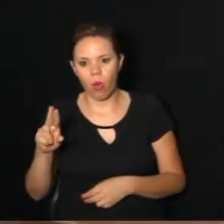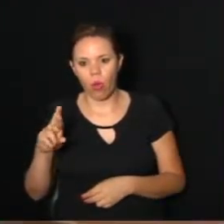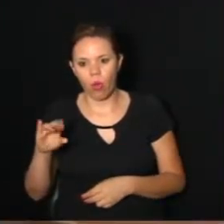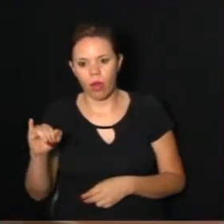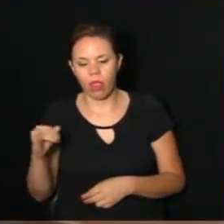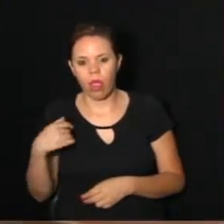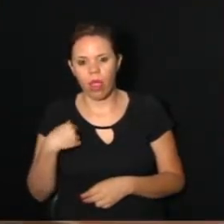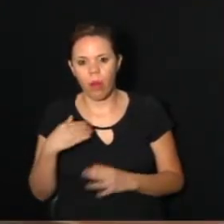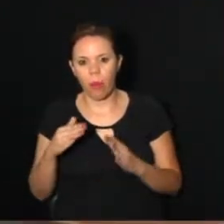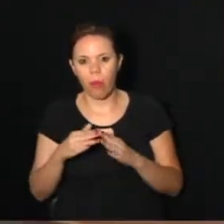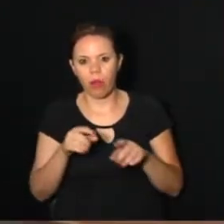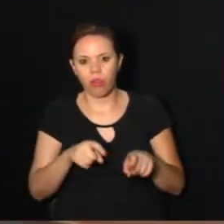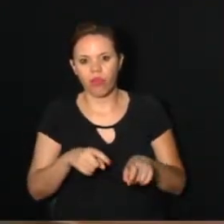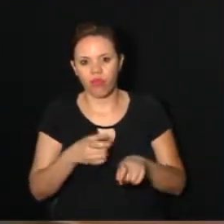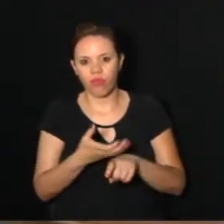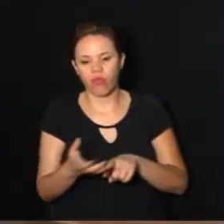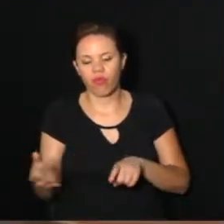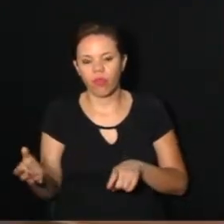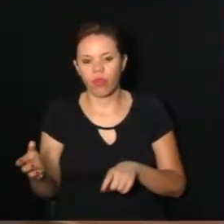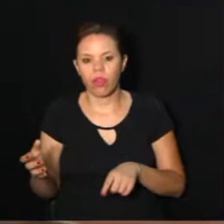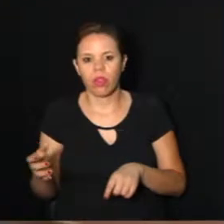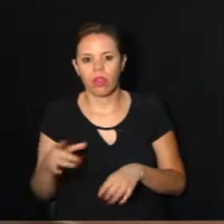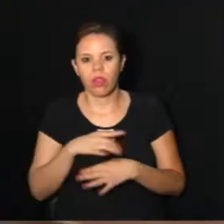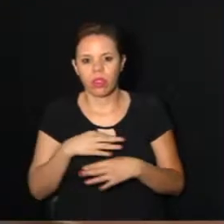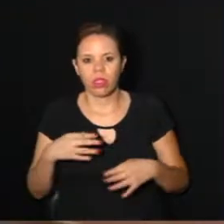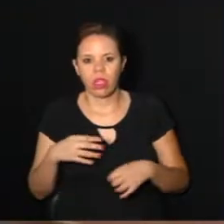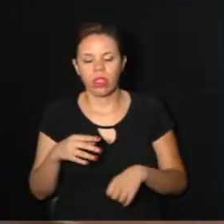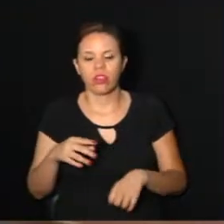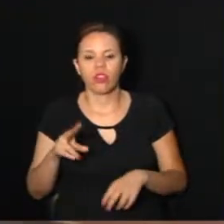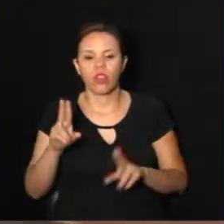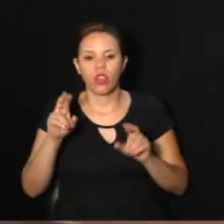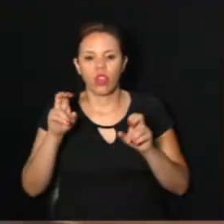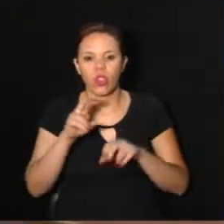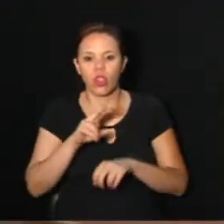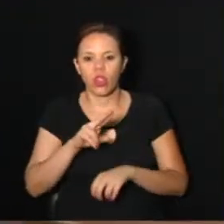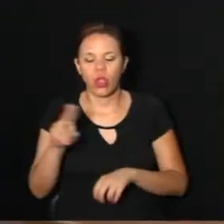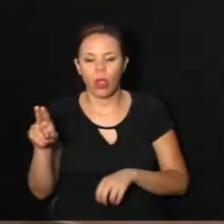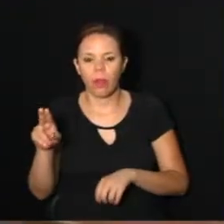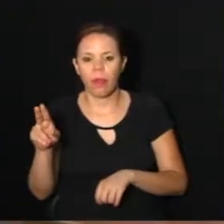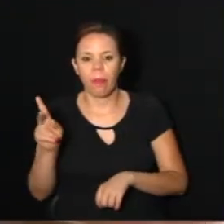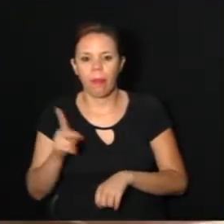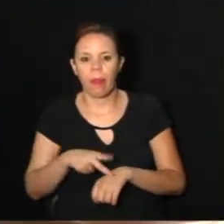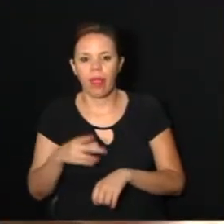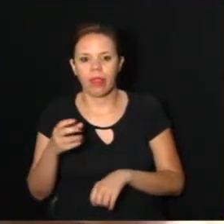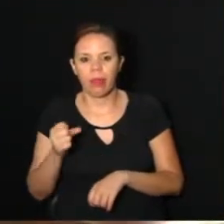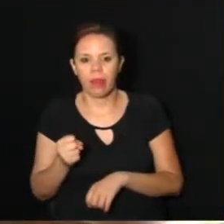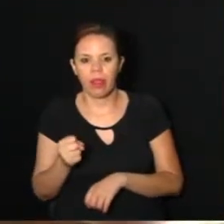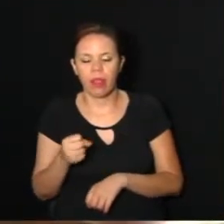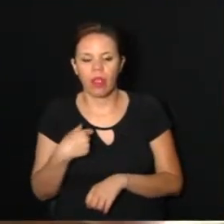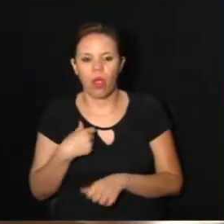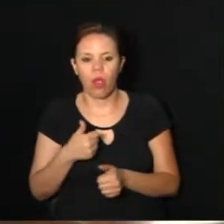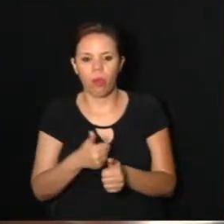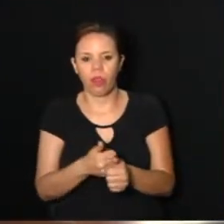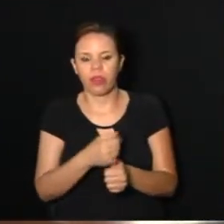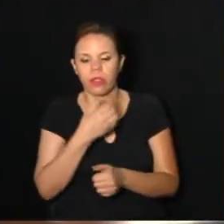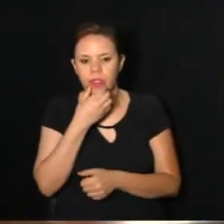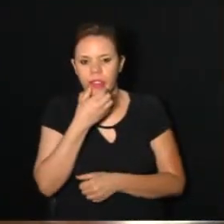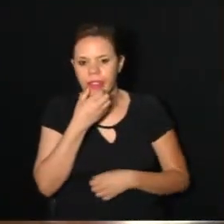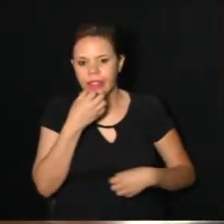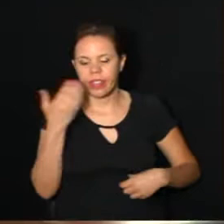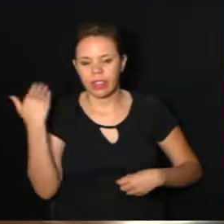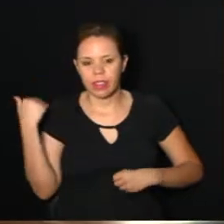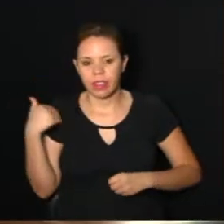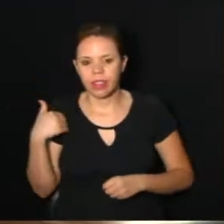zona rural, da região do Pedra Branca. Estou meio desatualizado, acompanhei o plano diretor até ser